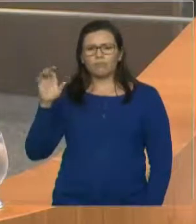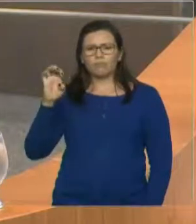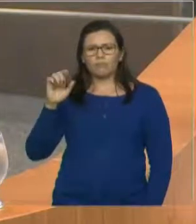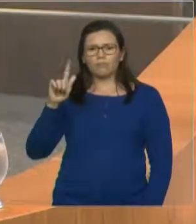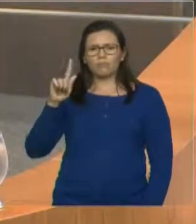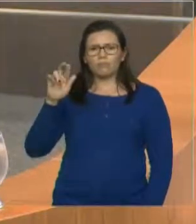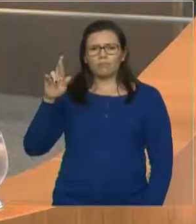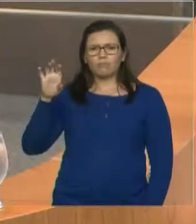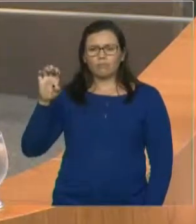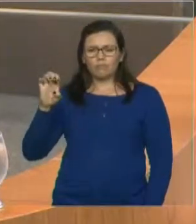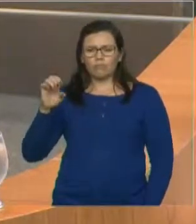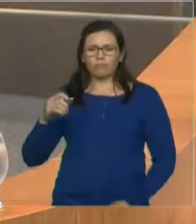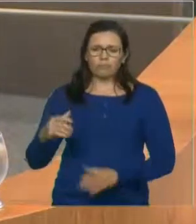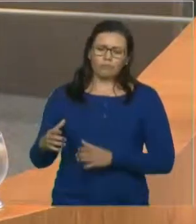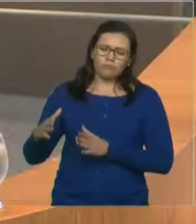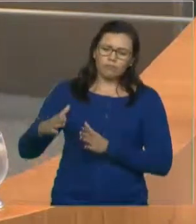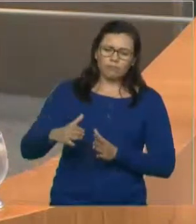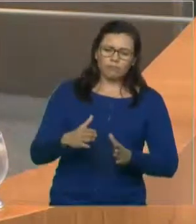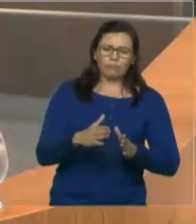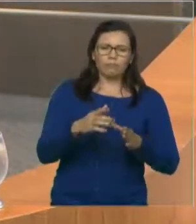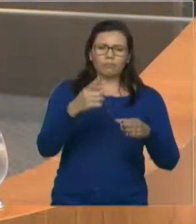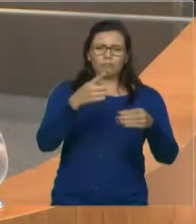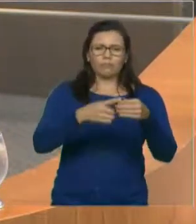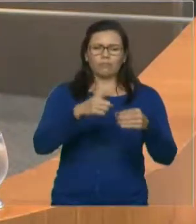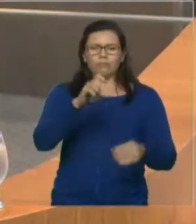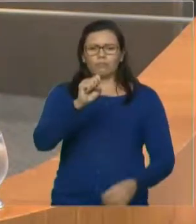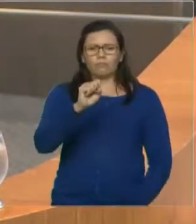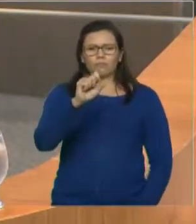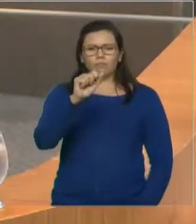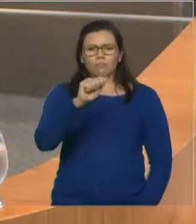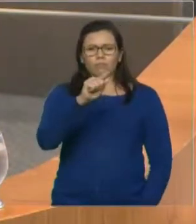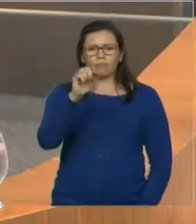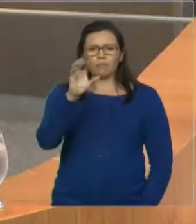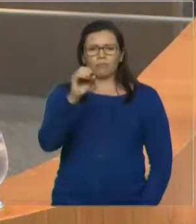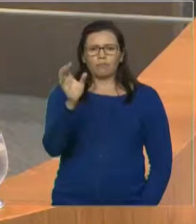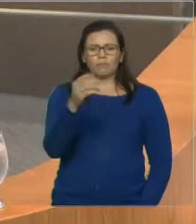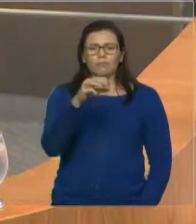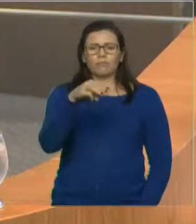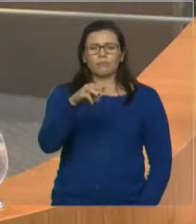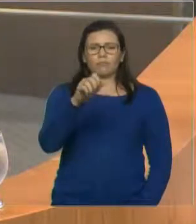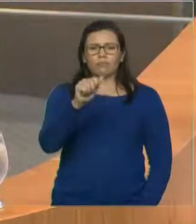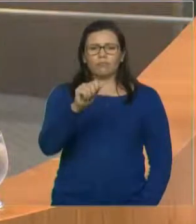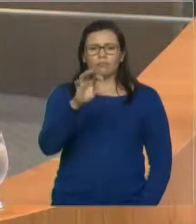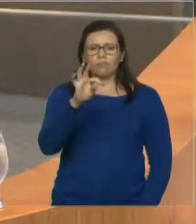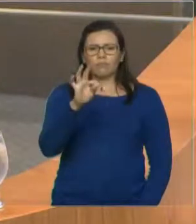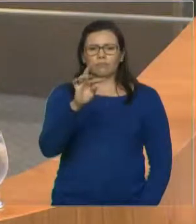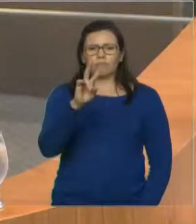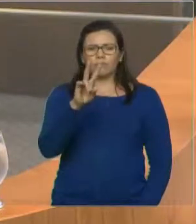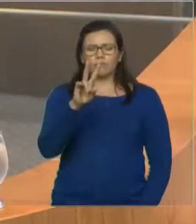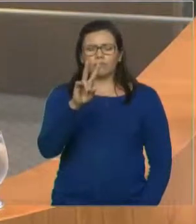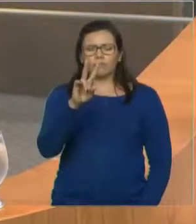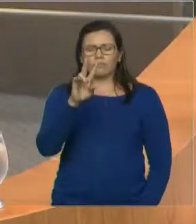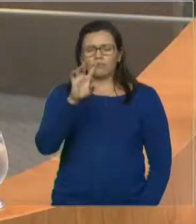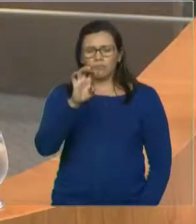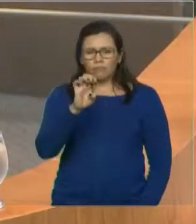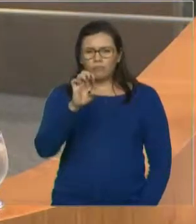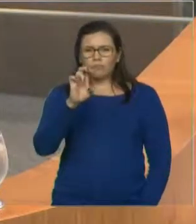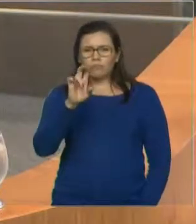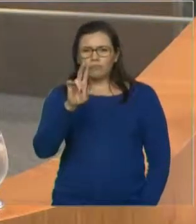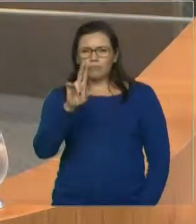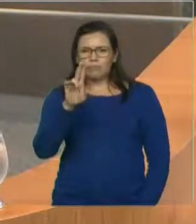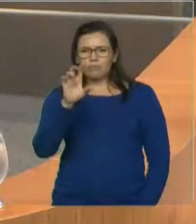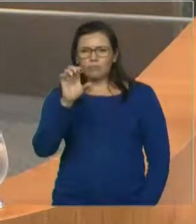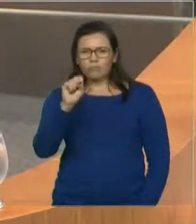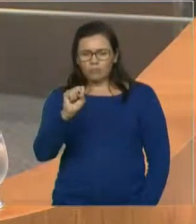tentando compreender, entender, arrumando alguma justificativa dentro da minha cabeça para